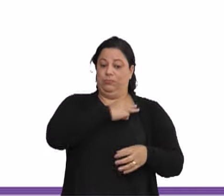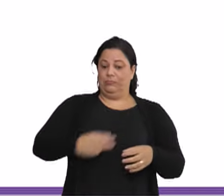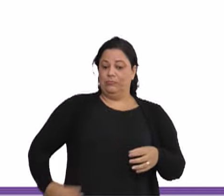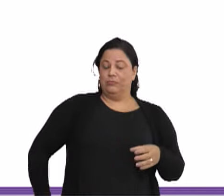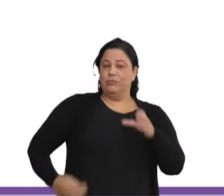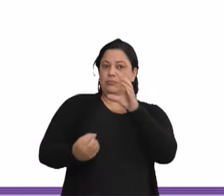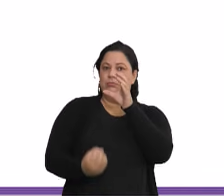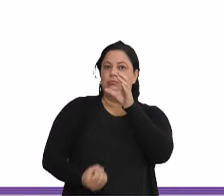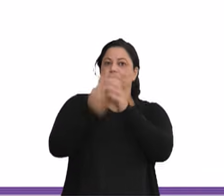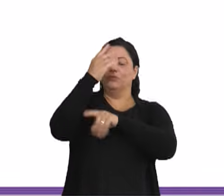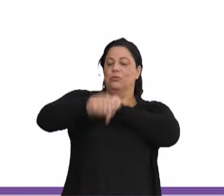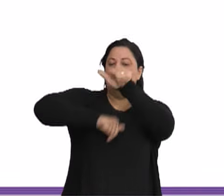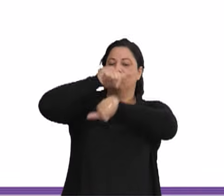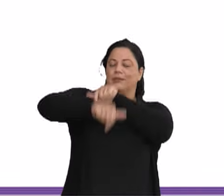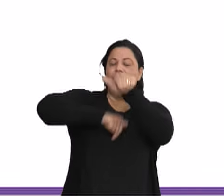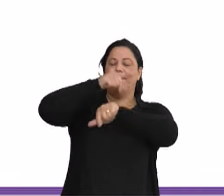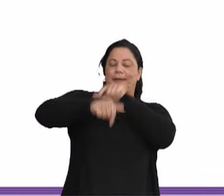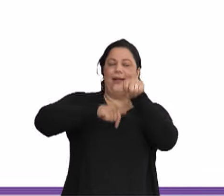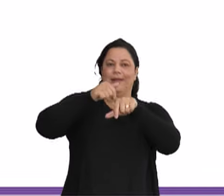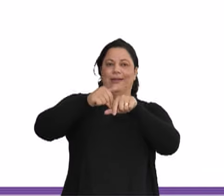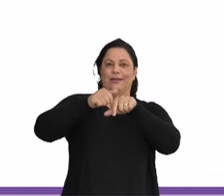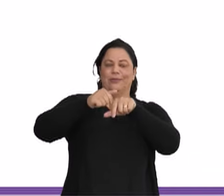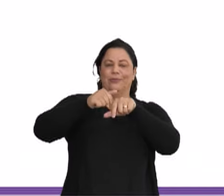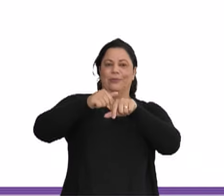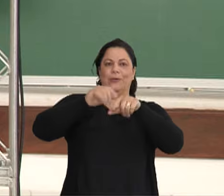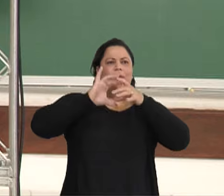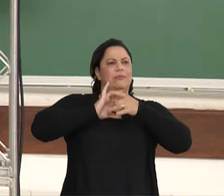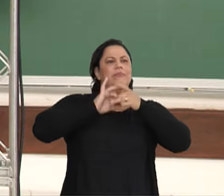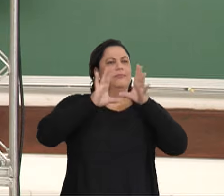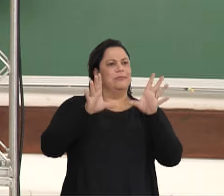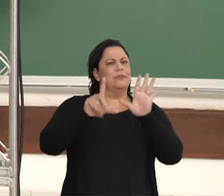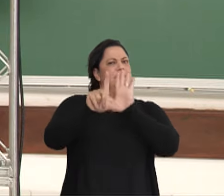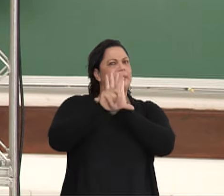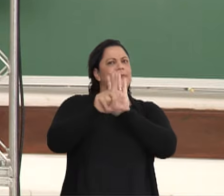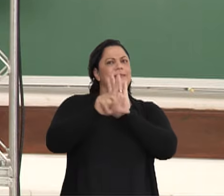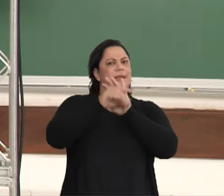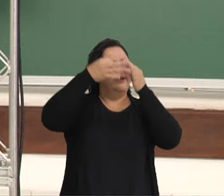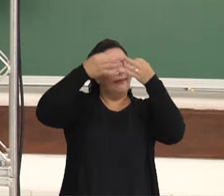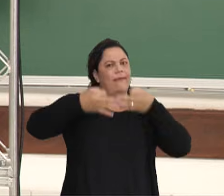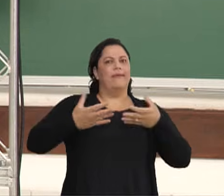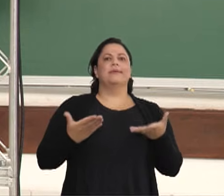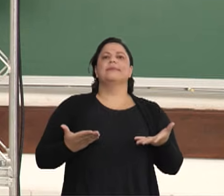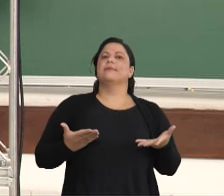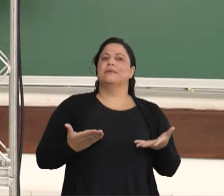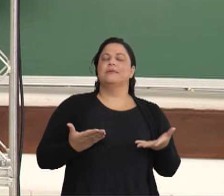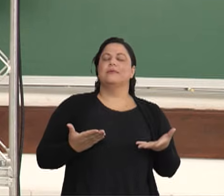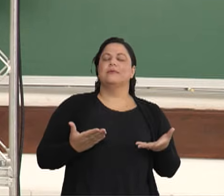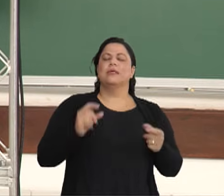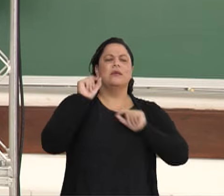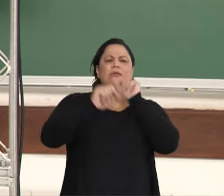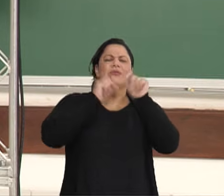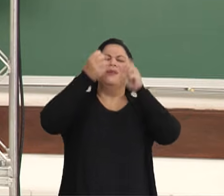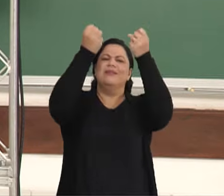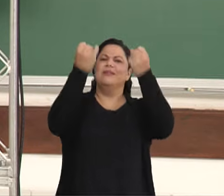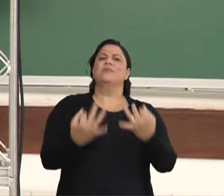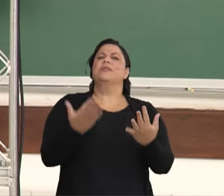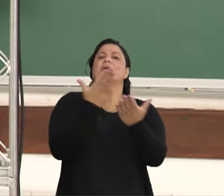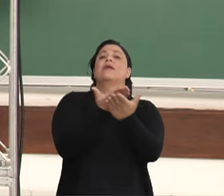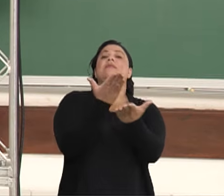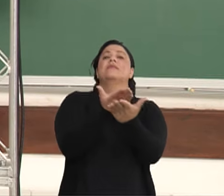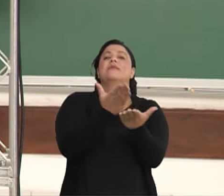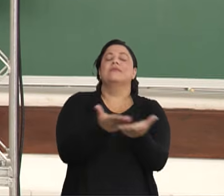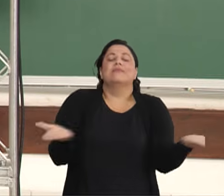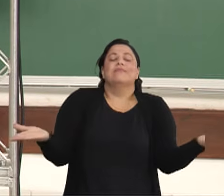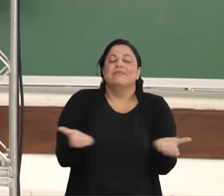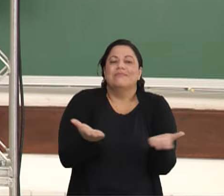de trabalhadores na legalidade. Ele criou isso assim que ele foi criado? Do que a gente falou então até agora na aula? É claro